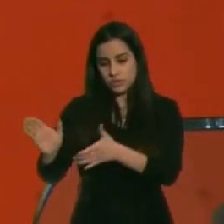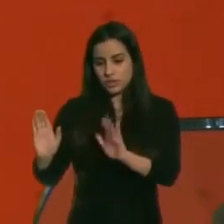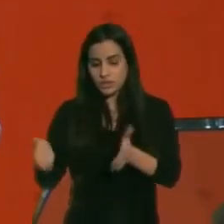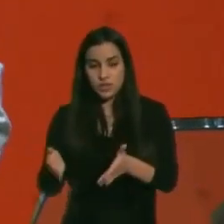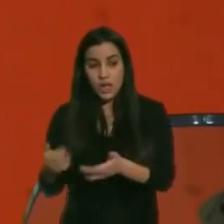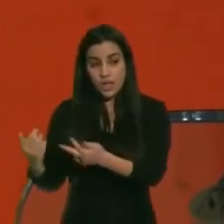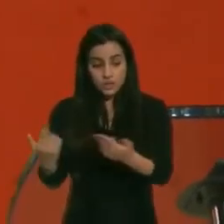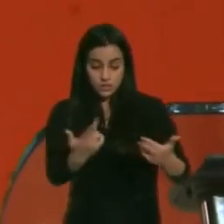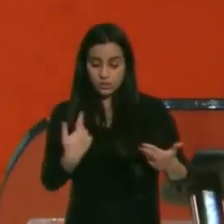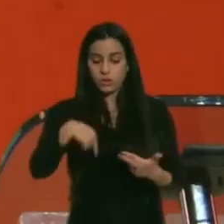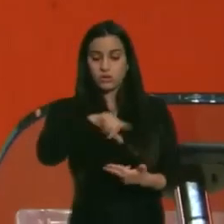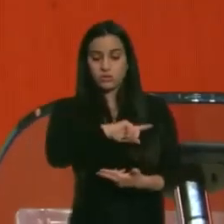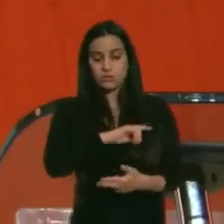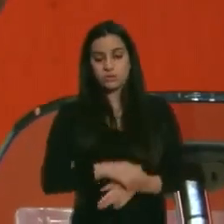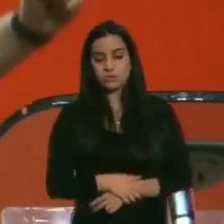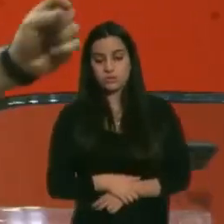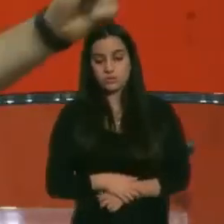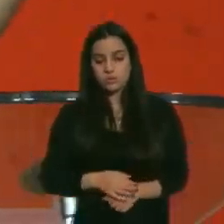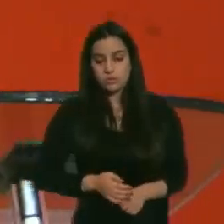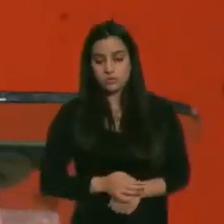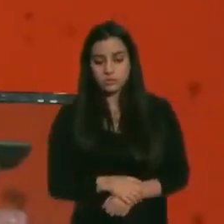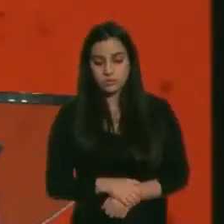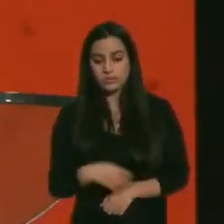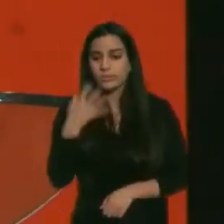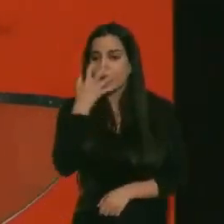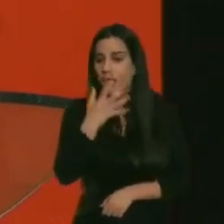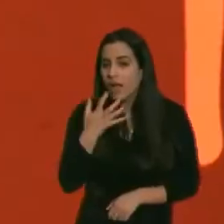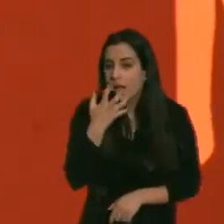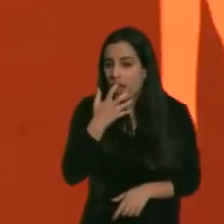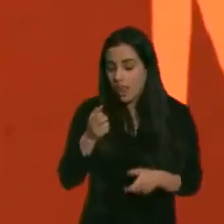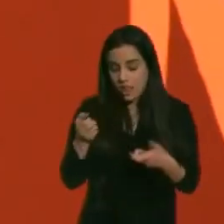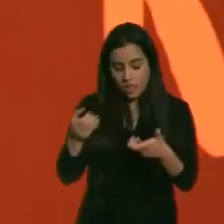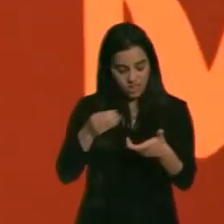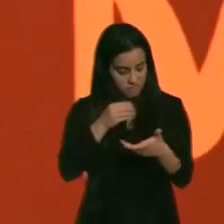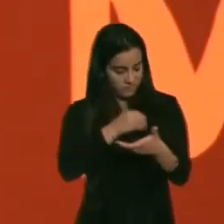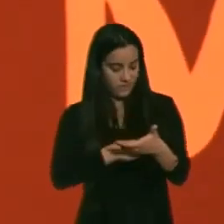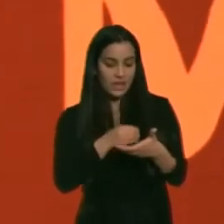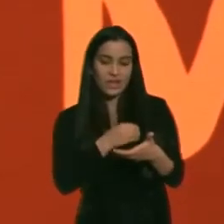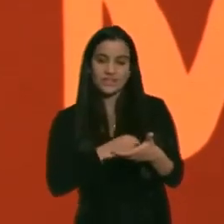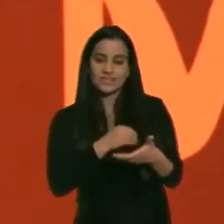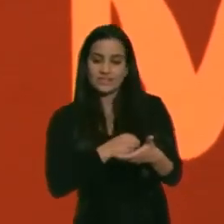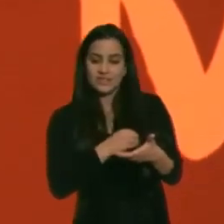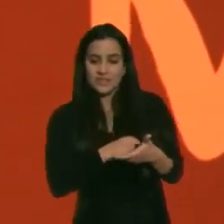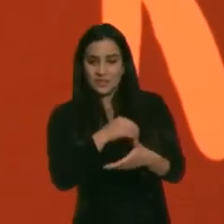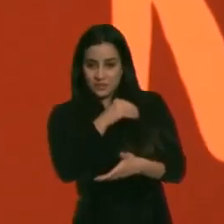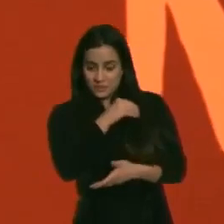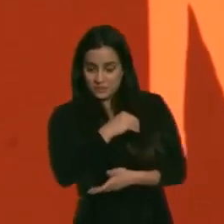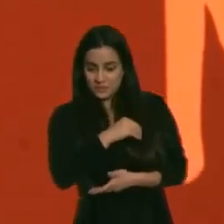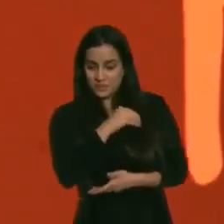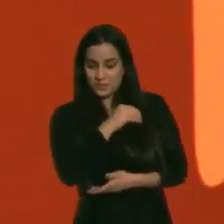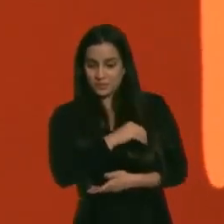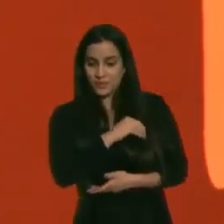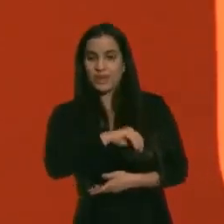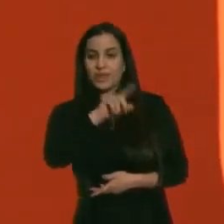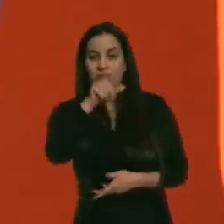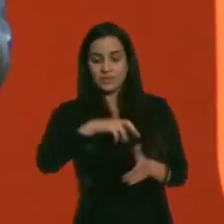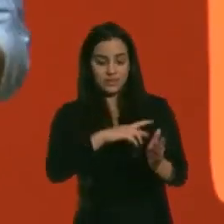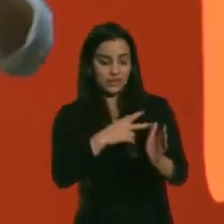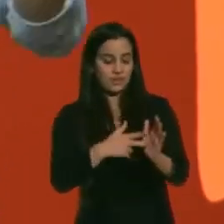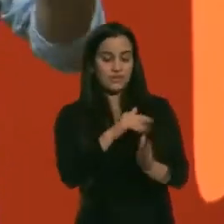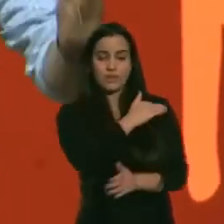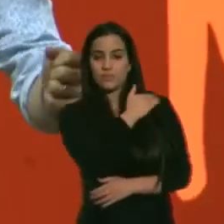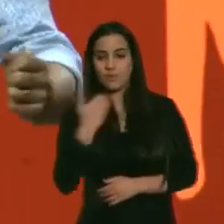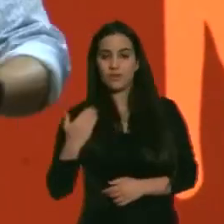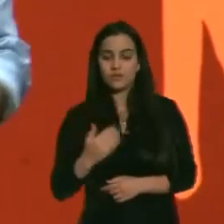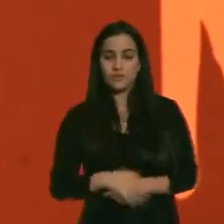com a gente. A cobiça dá luz ao pecado. E o pecado sendo consumado gera morte.